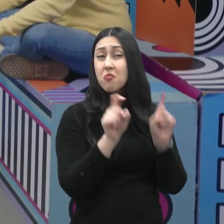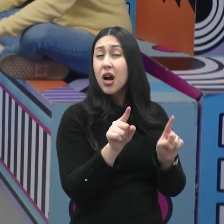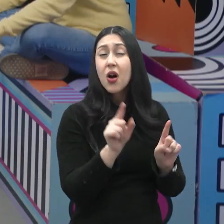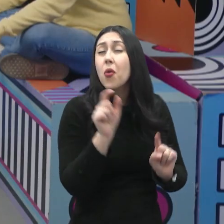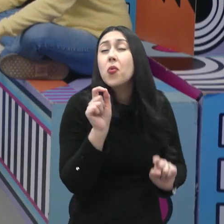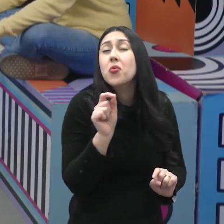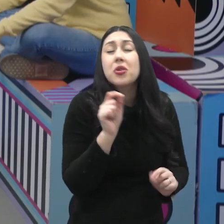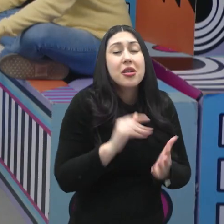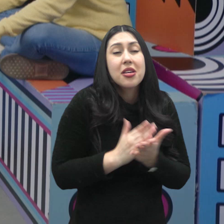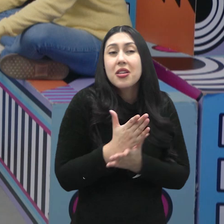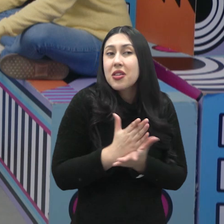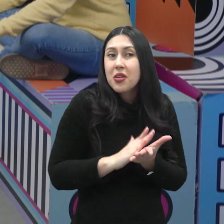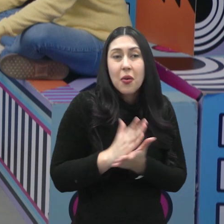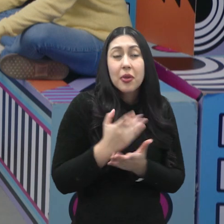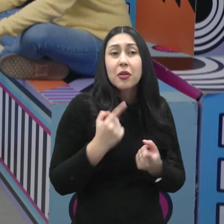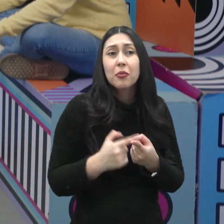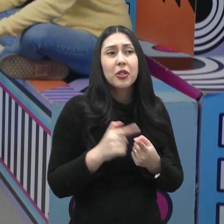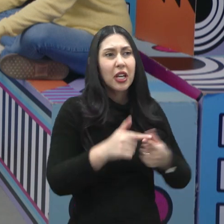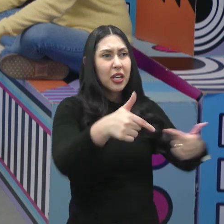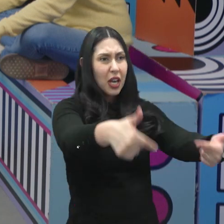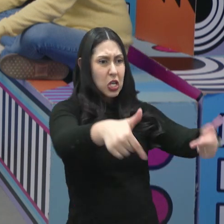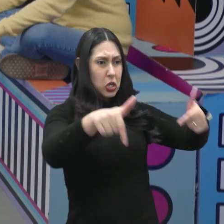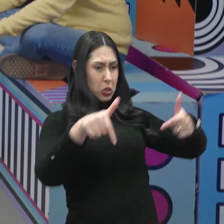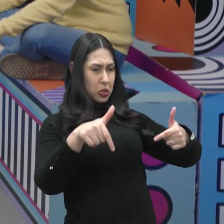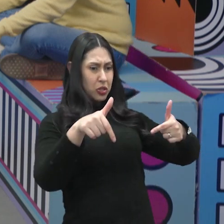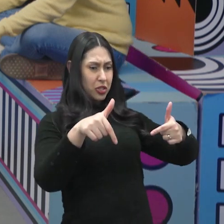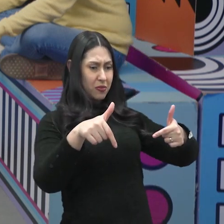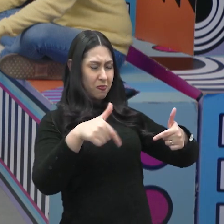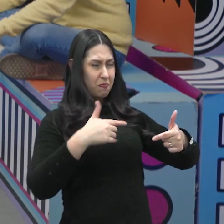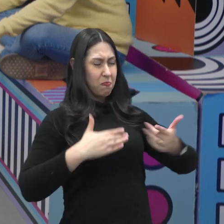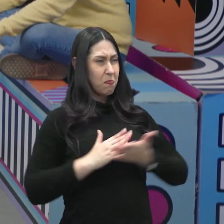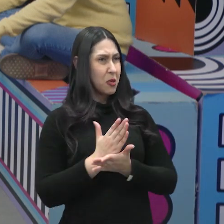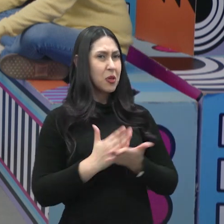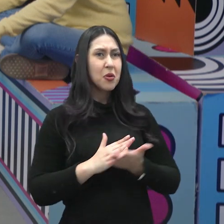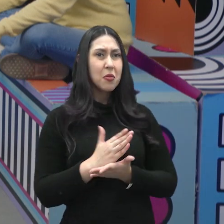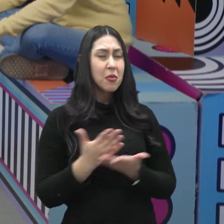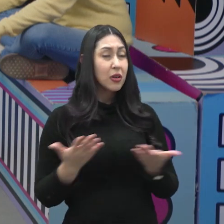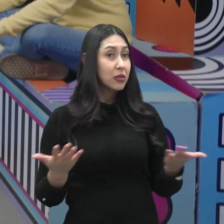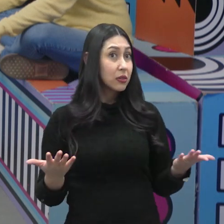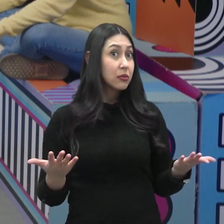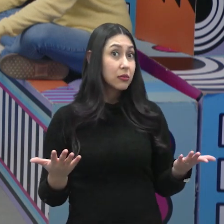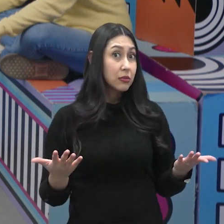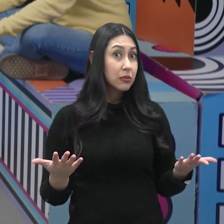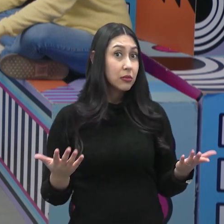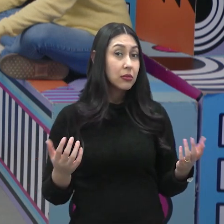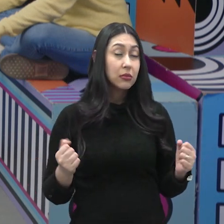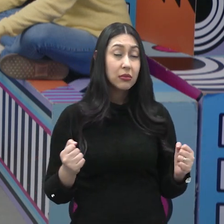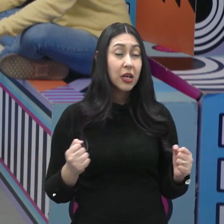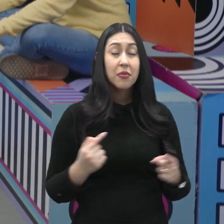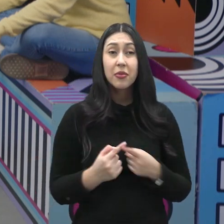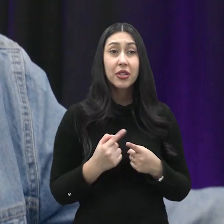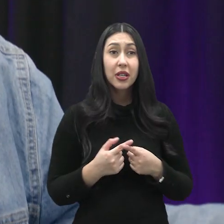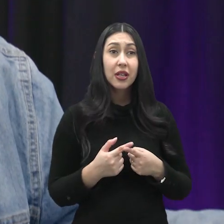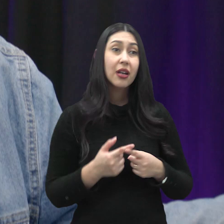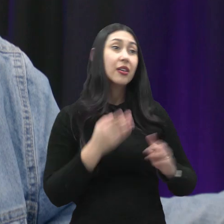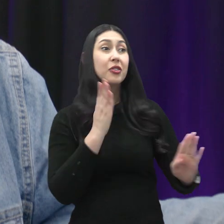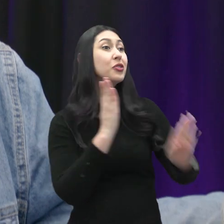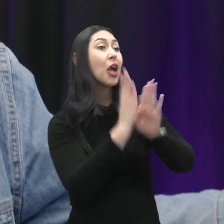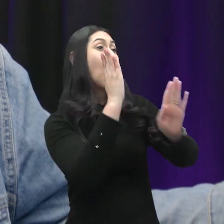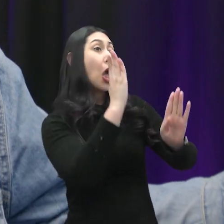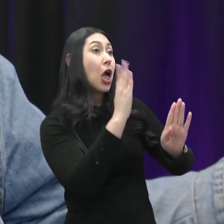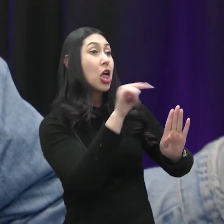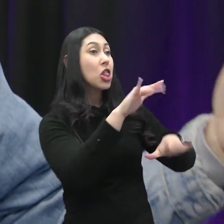que esse comportamento fala que mexe comigo? Sobre mim, né? Porque diagnosticar o outro é